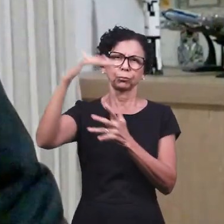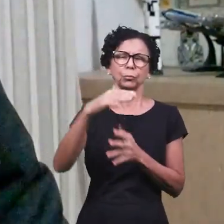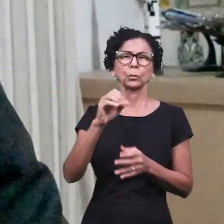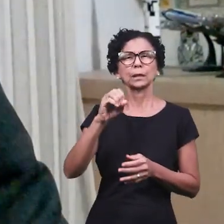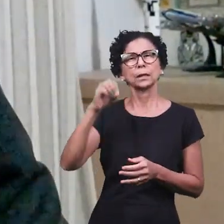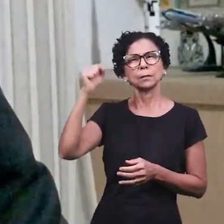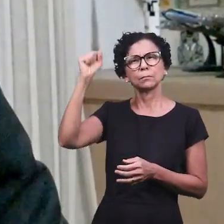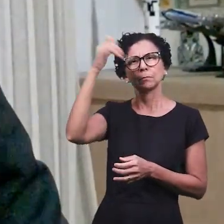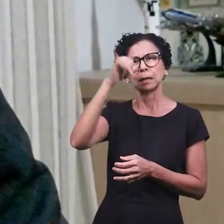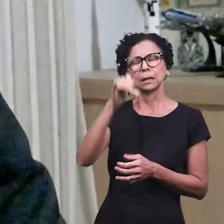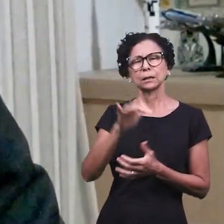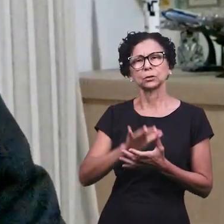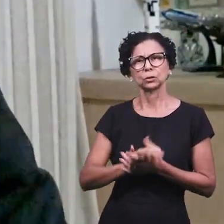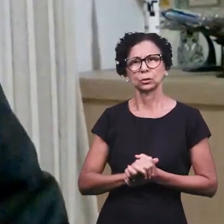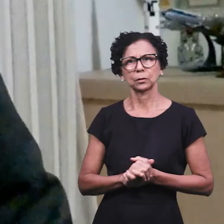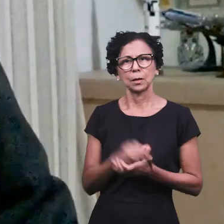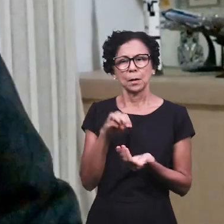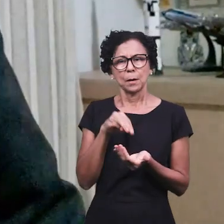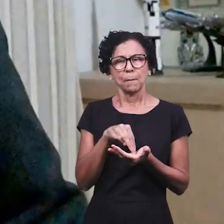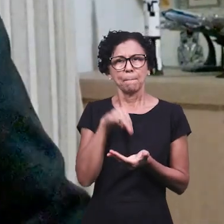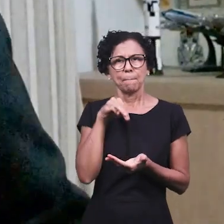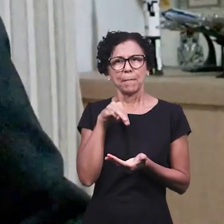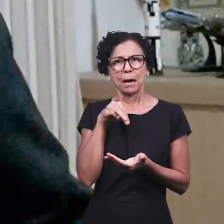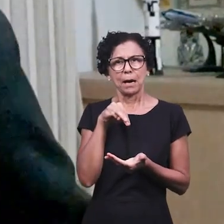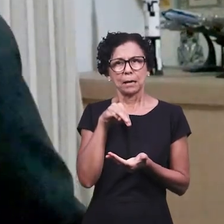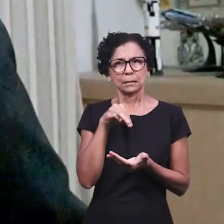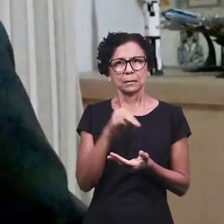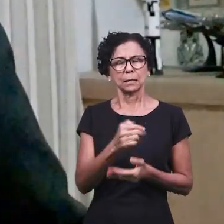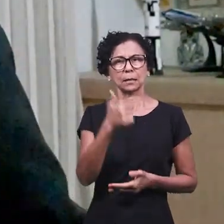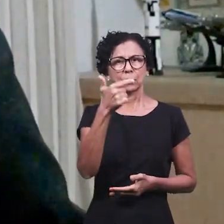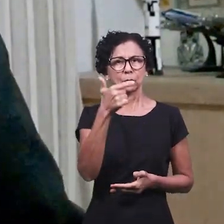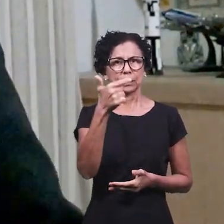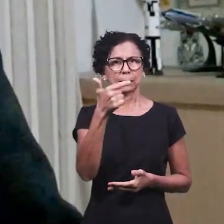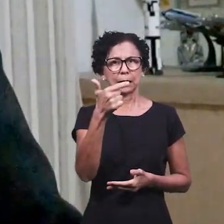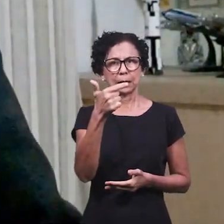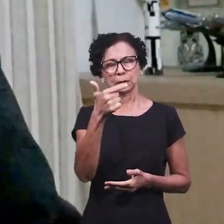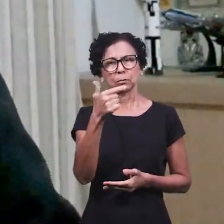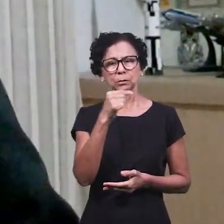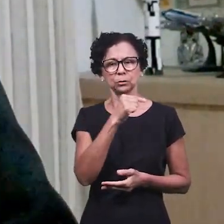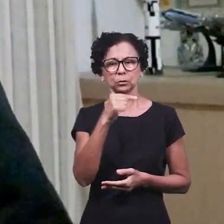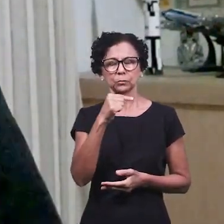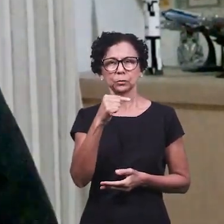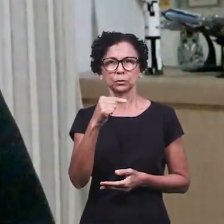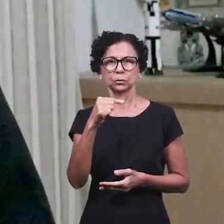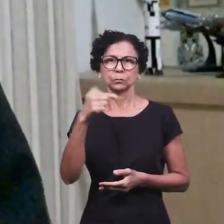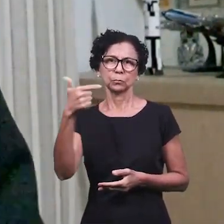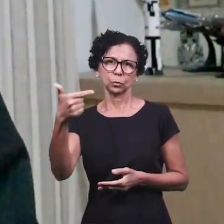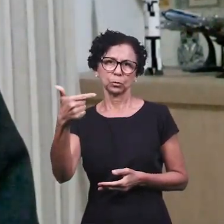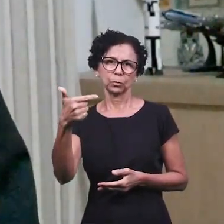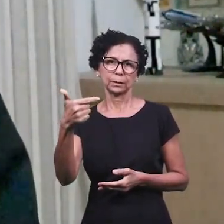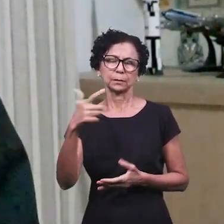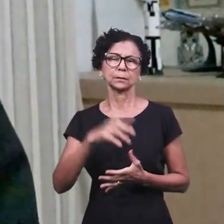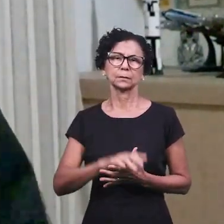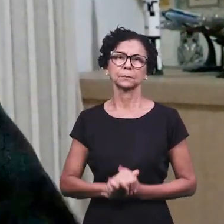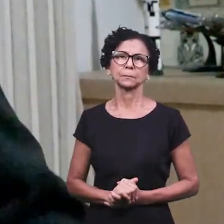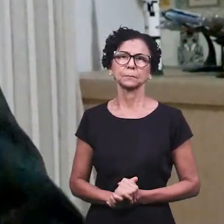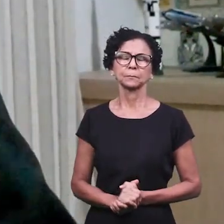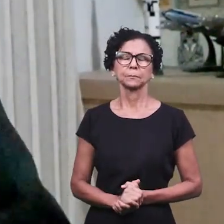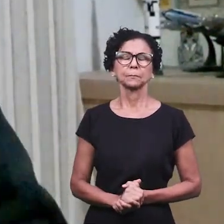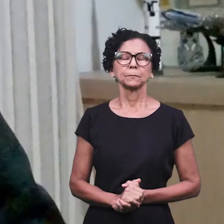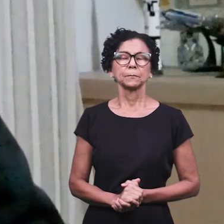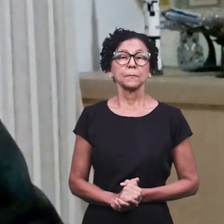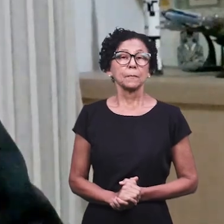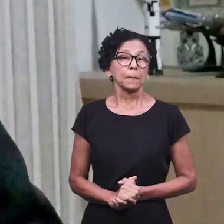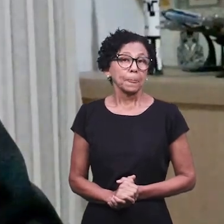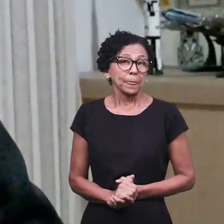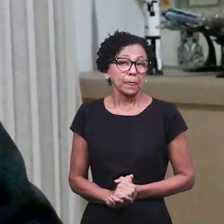sua velocidade ao quadrado dividido por 2. É a forma da energia cinética de cada partícula. E elas se chocam com